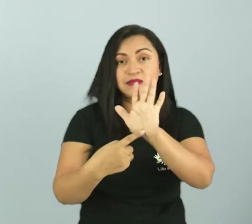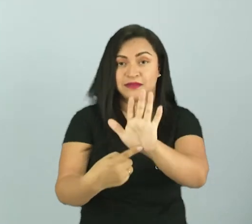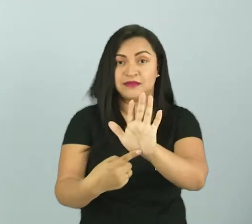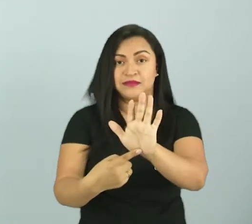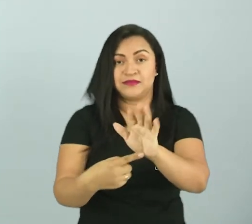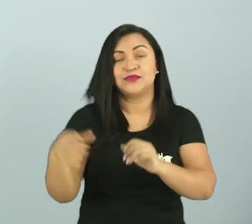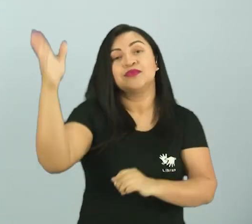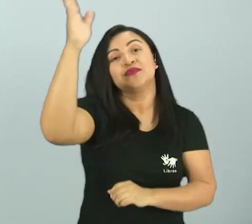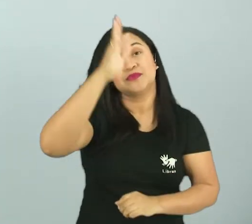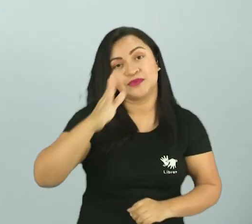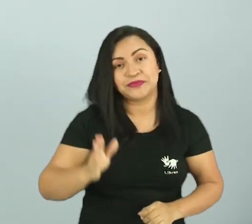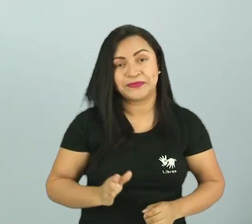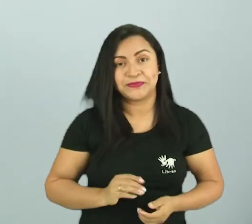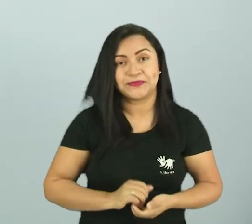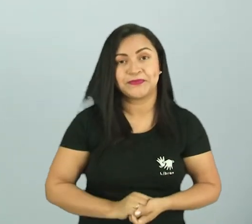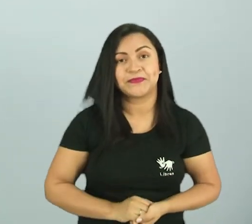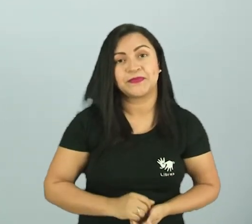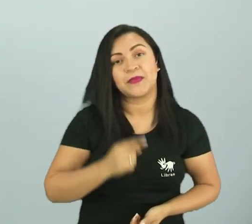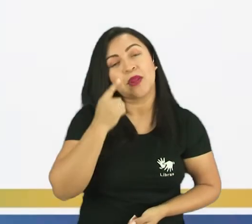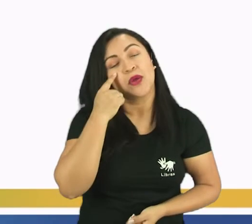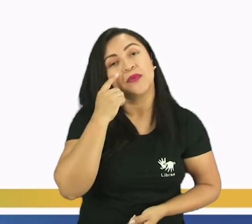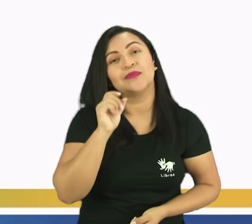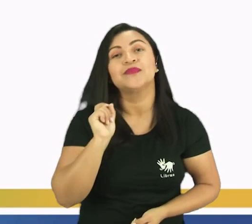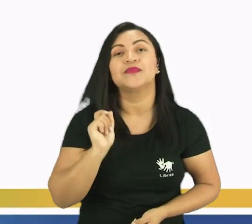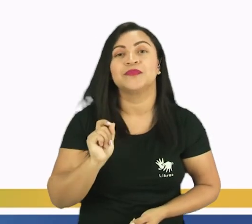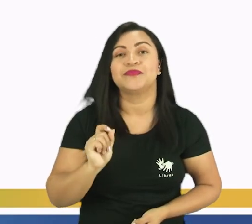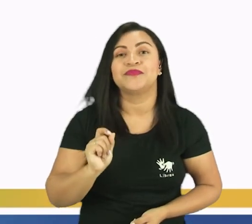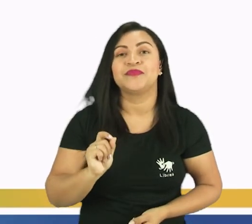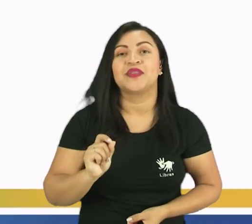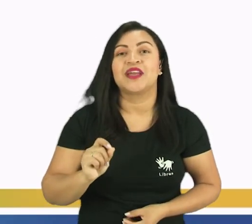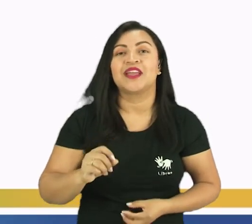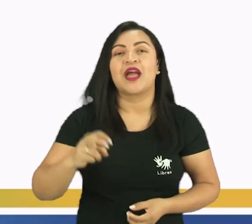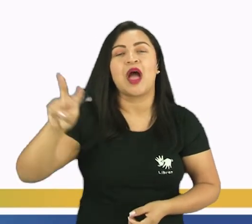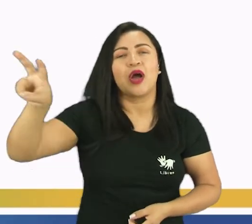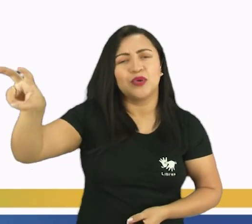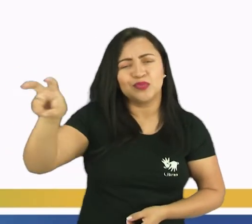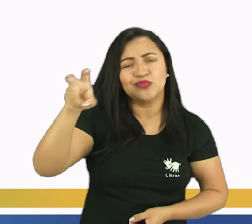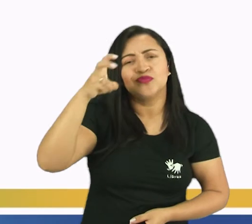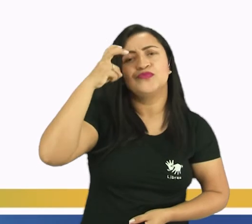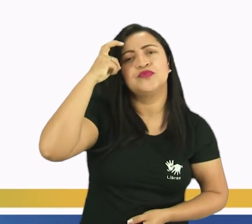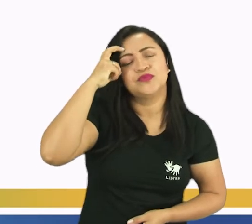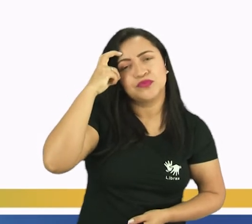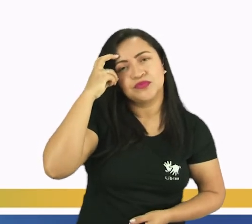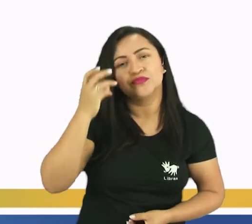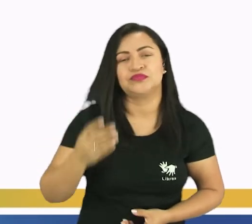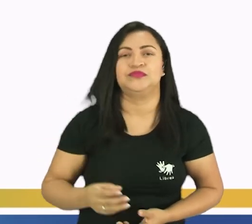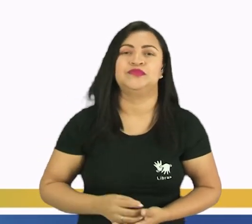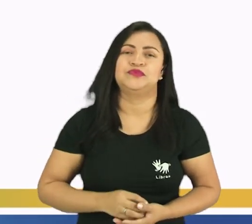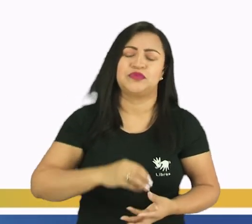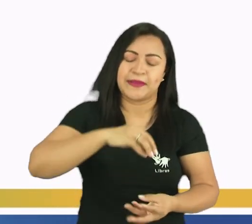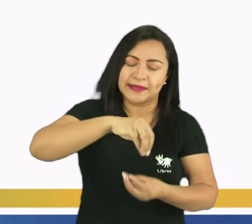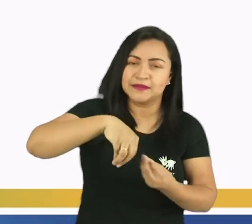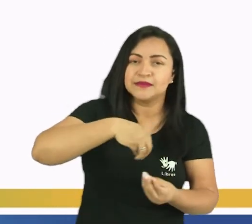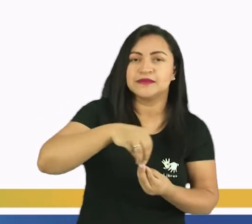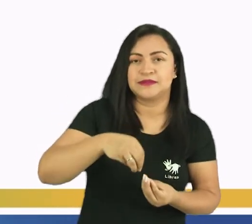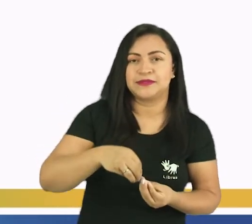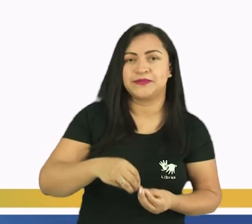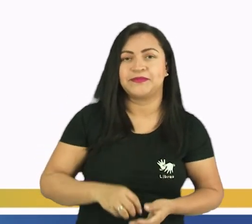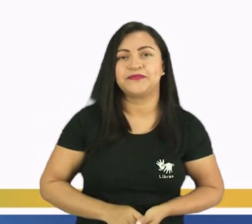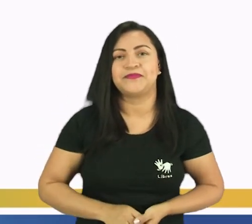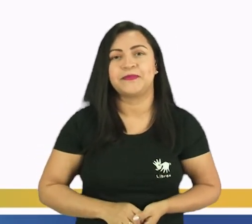chamada Brasil mostram o quão diversa e única é a cultura brasileira e que muitas vezes